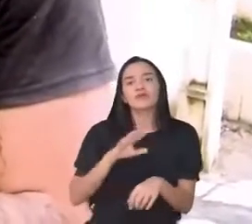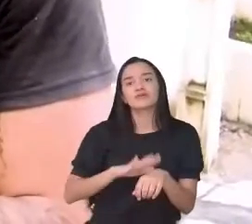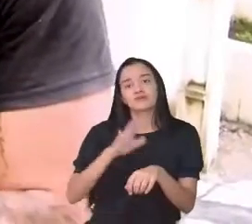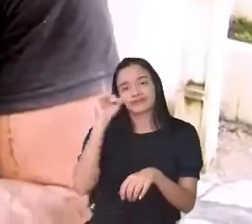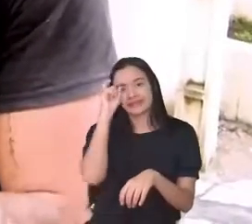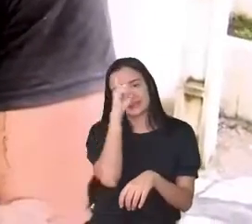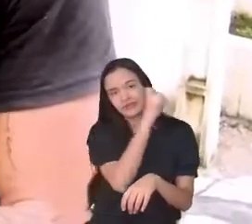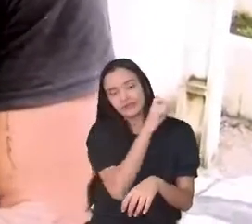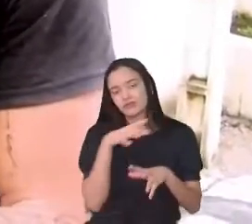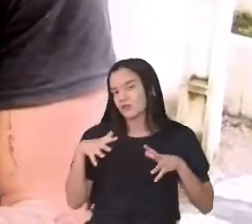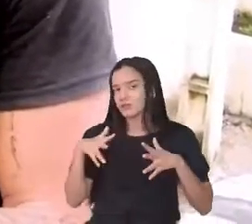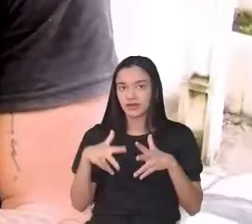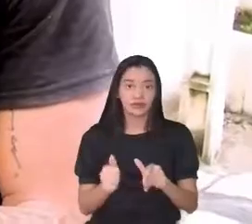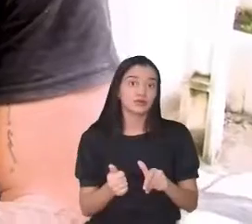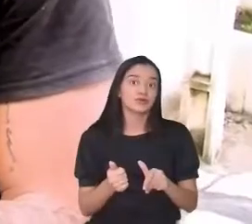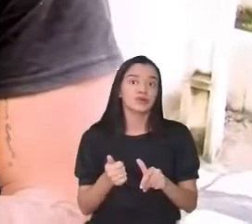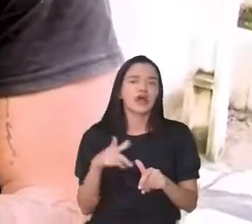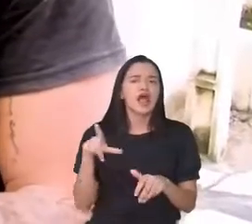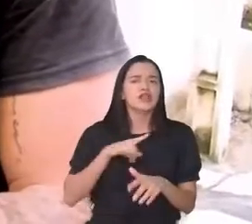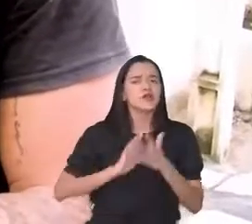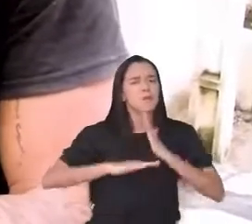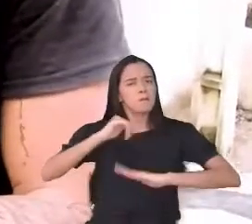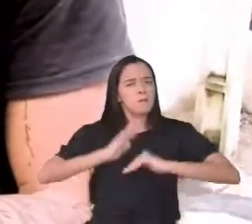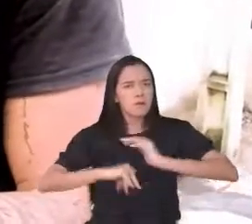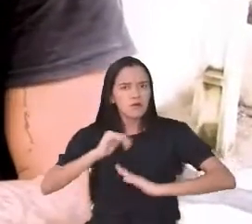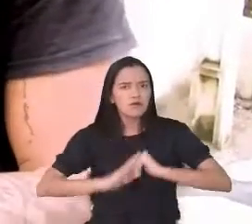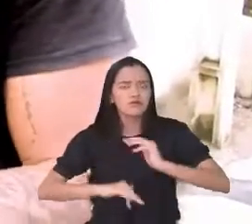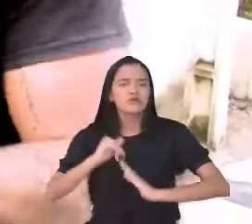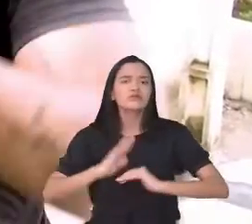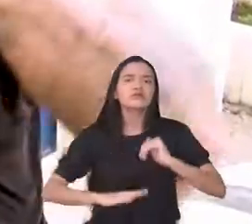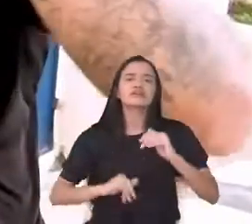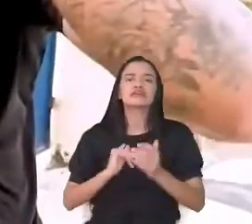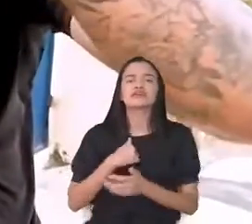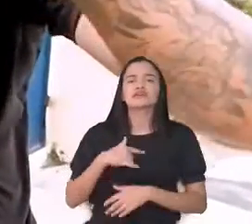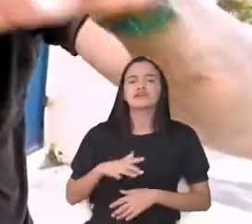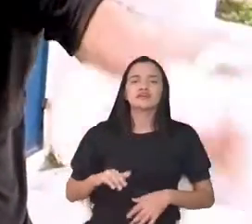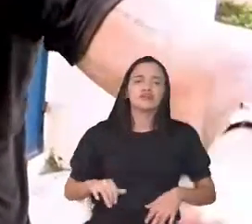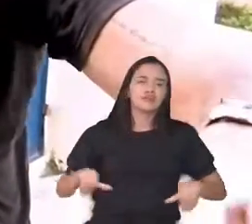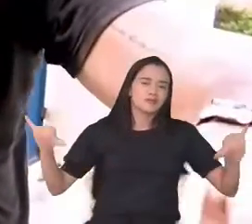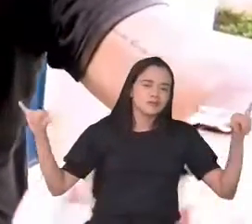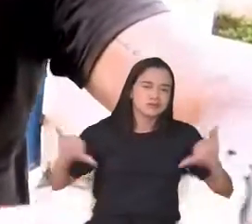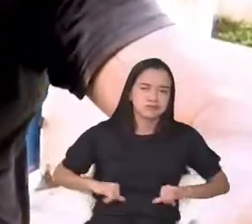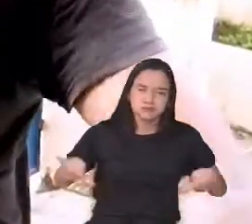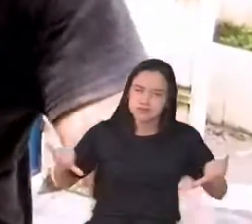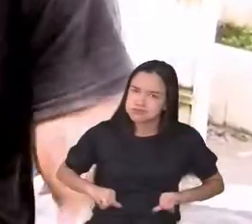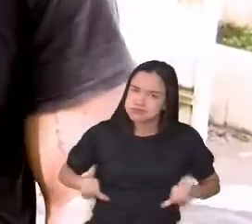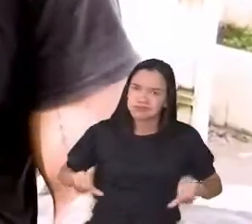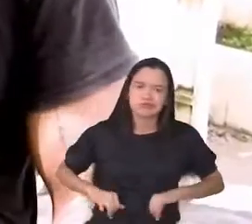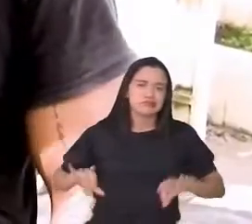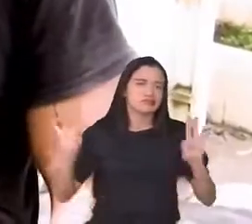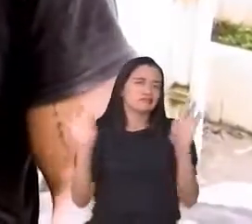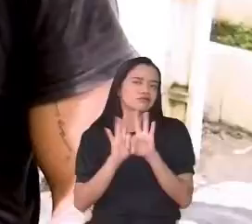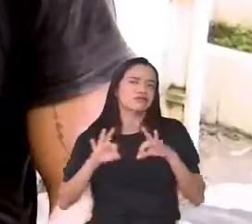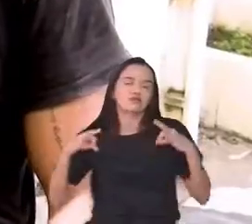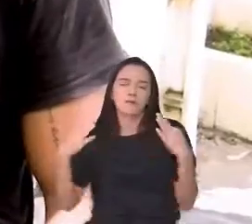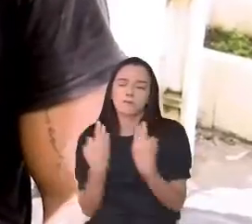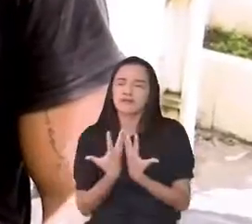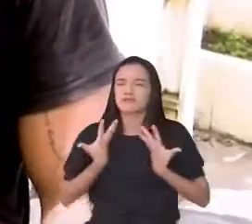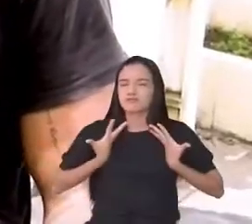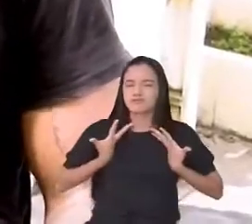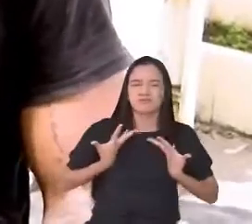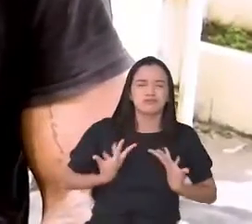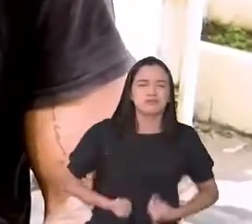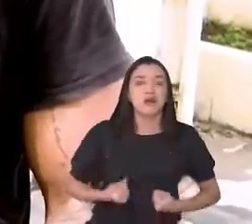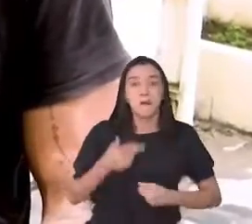mundo. Então lá dentro tinham profissionais que estavam extremamente esgotados, tinham familiares sofrendo, tinham pessoas que precisavam de